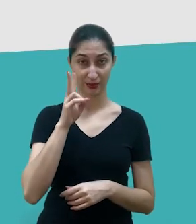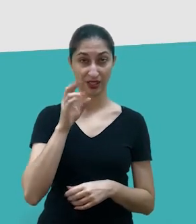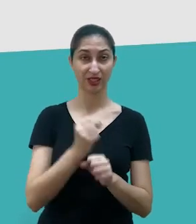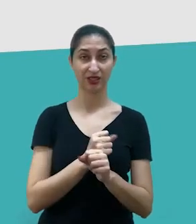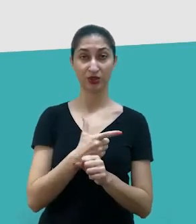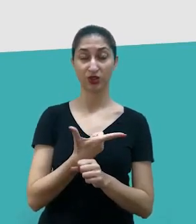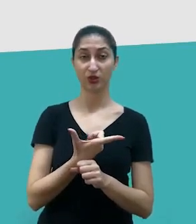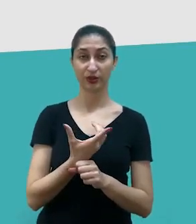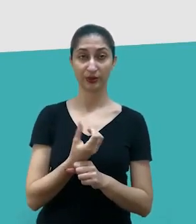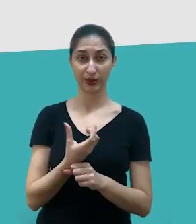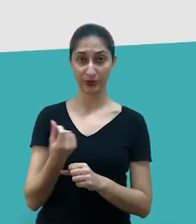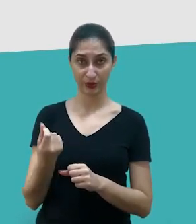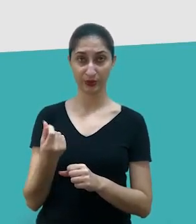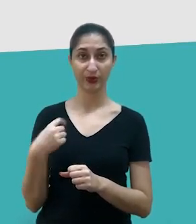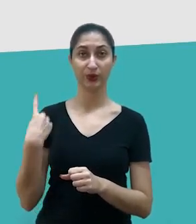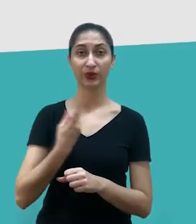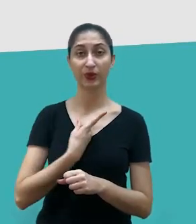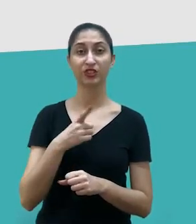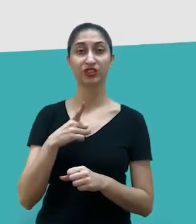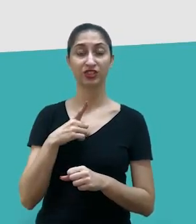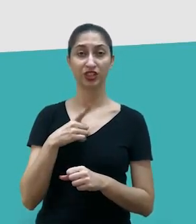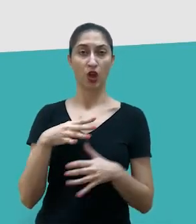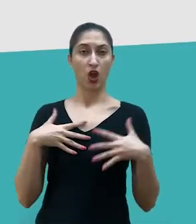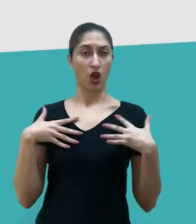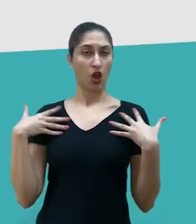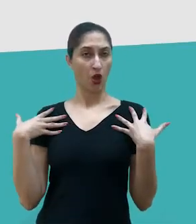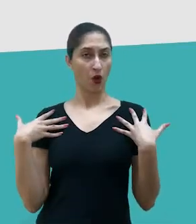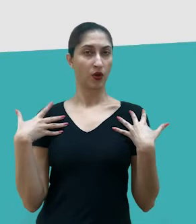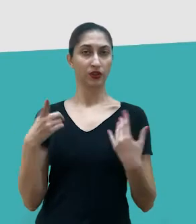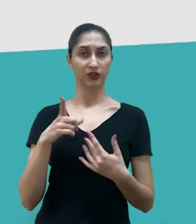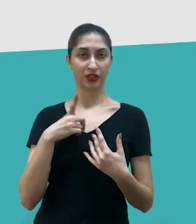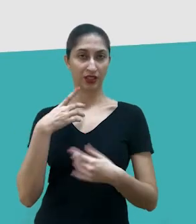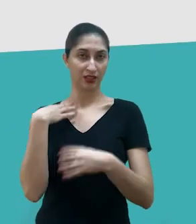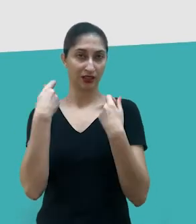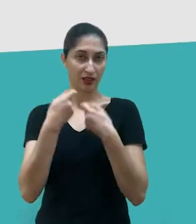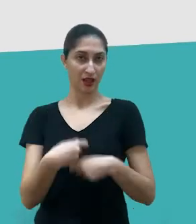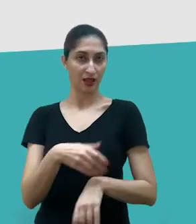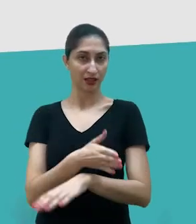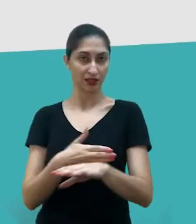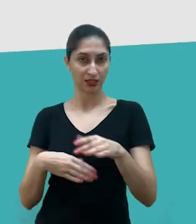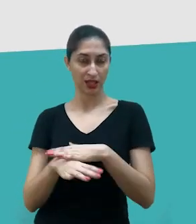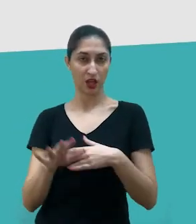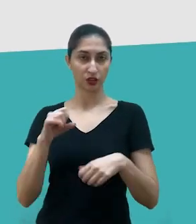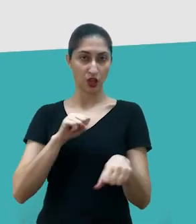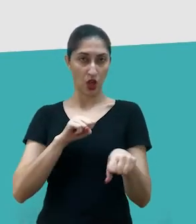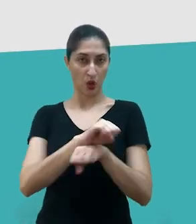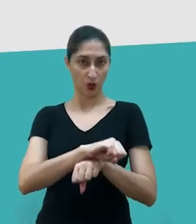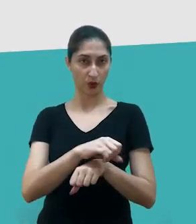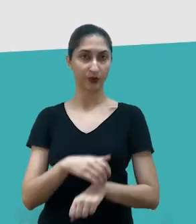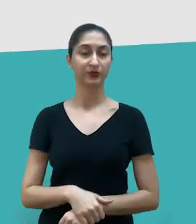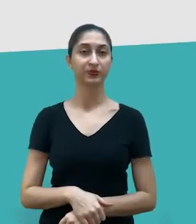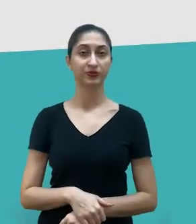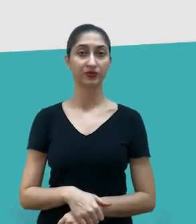anos 2000, todos nós tínhamos muito orgulho de ter um casaco de couro. E a indústria,